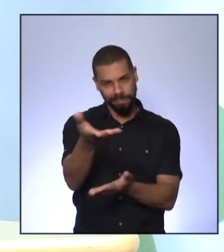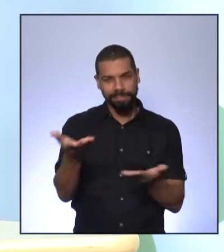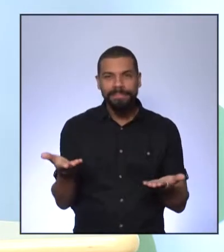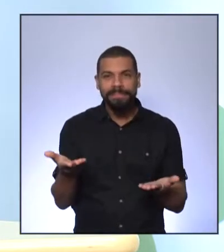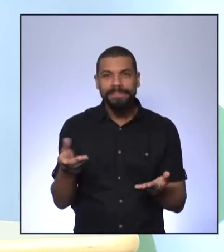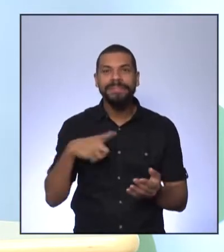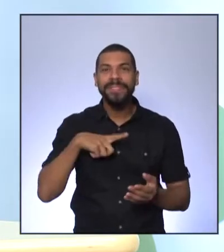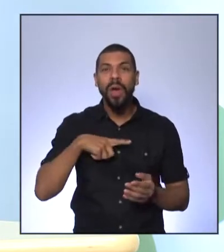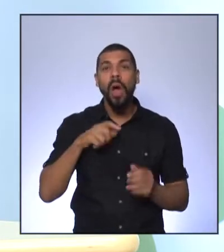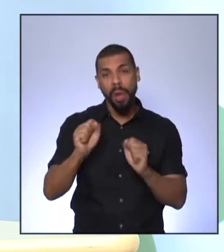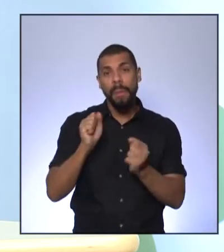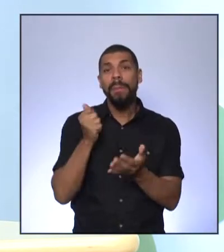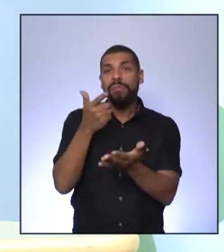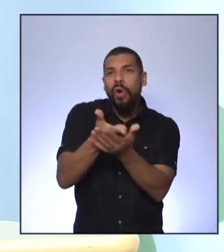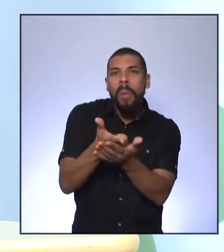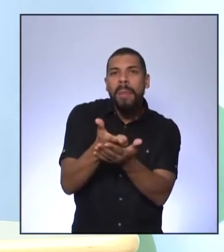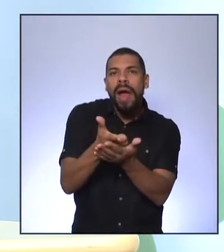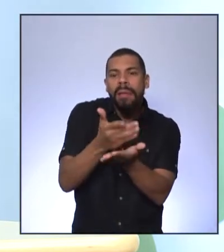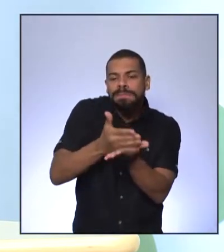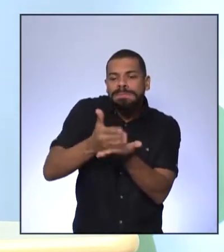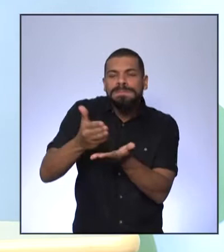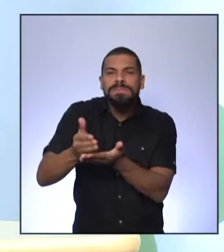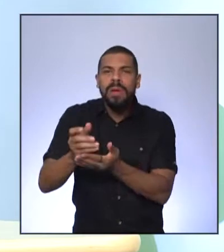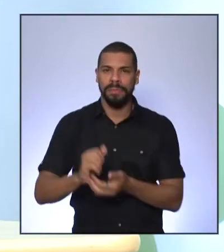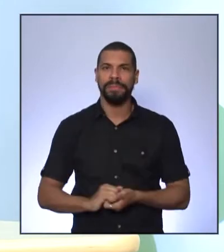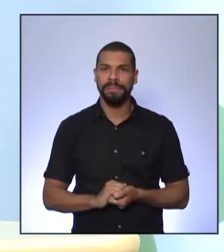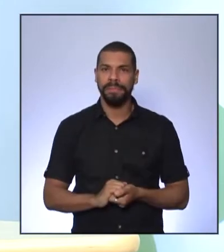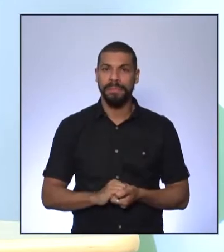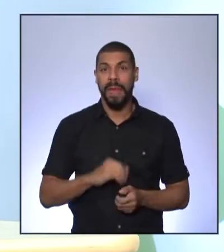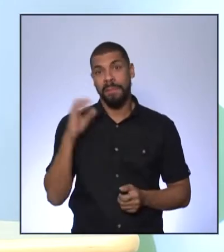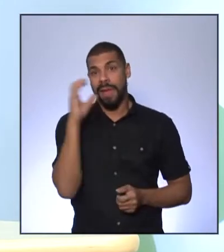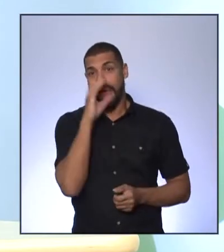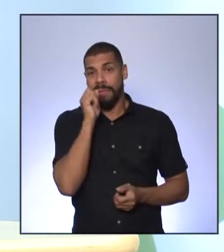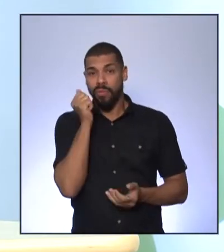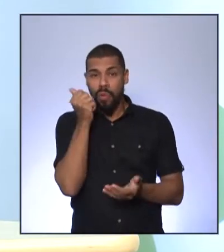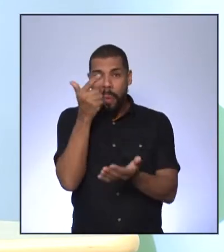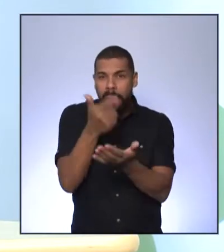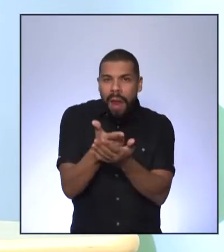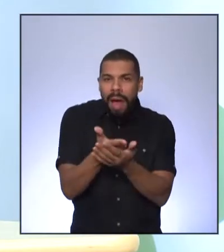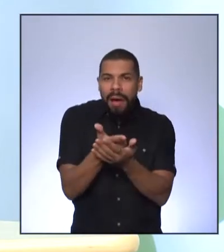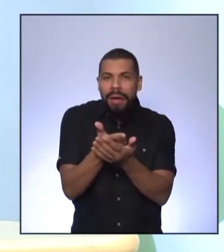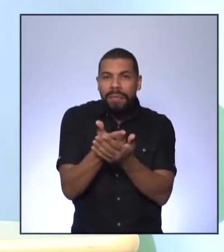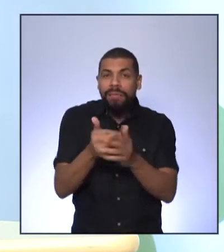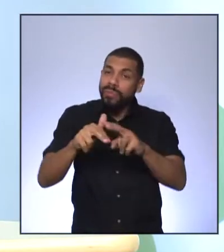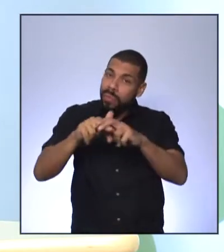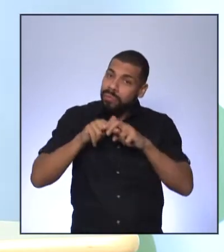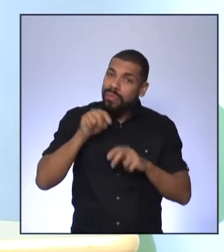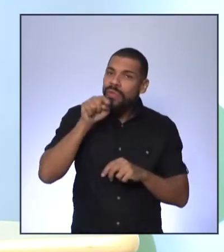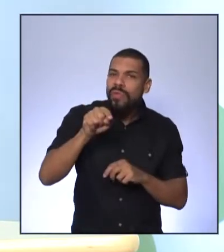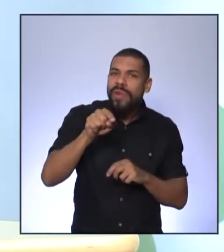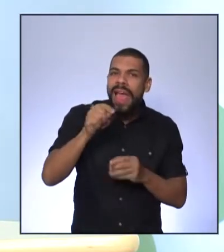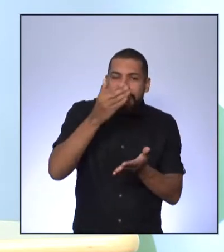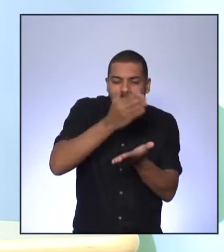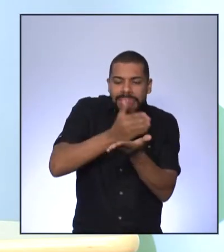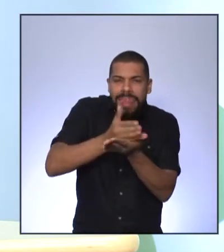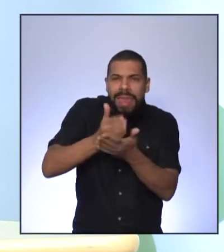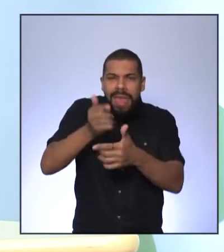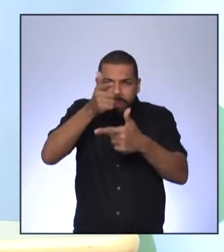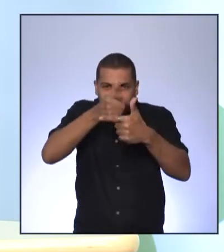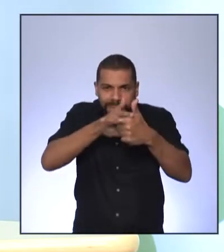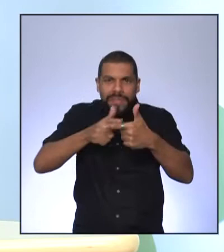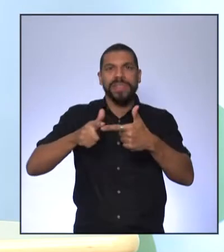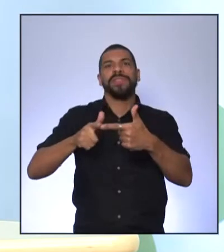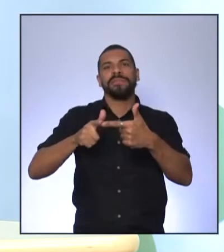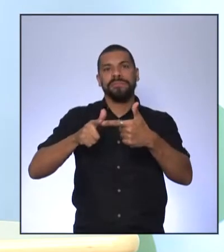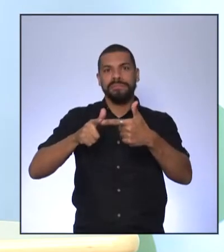comprar parcelado e vou conseguir comprar o meu videogame mais rápido. Então, é isso que o catalisador faz. Ele divide essa energia.